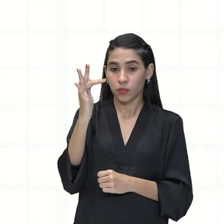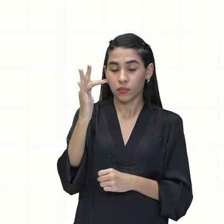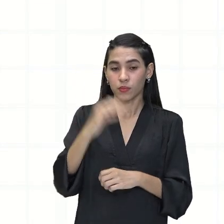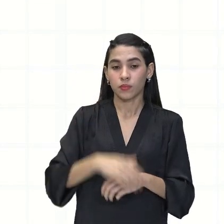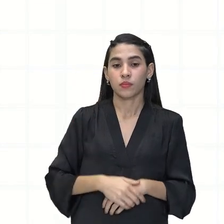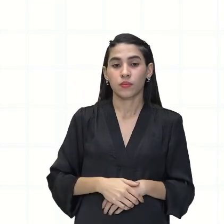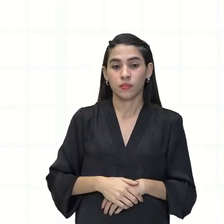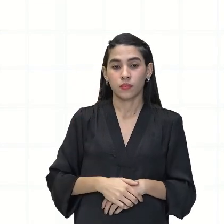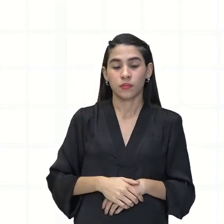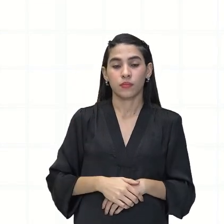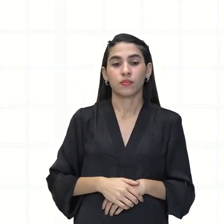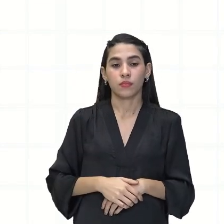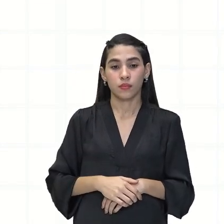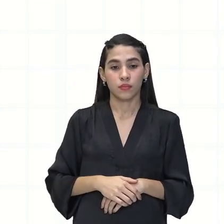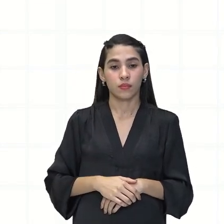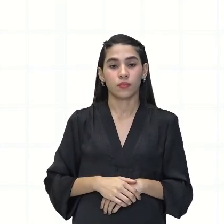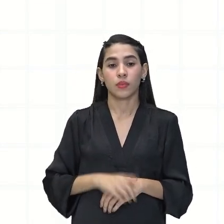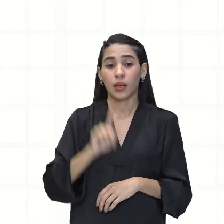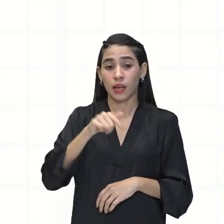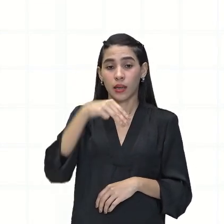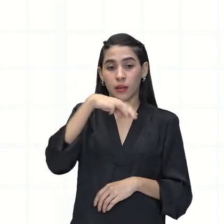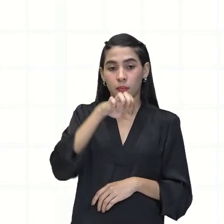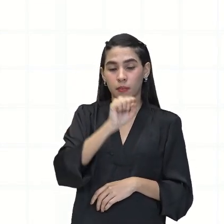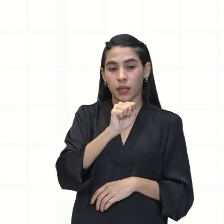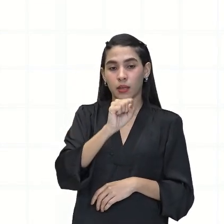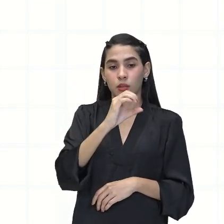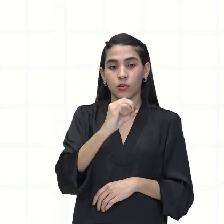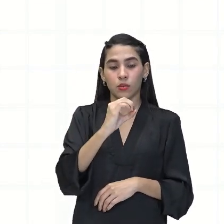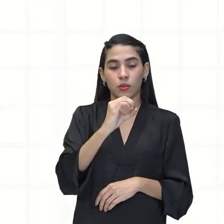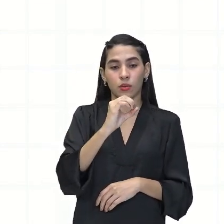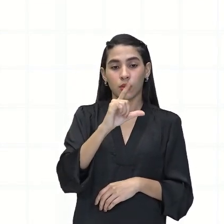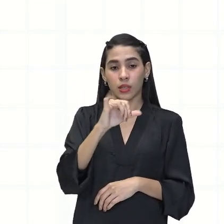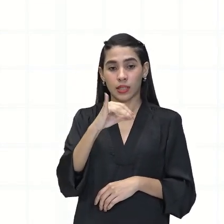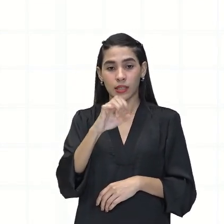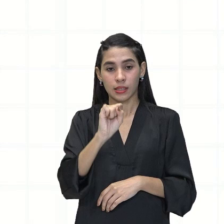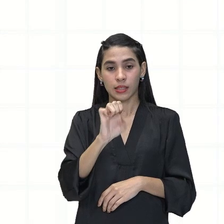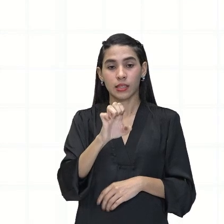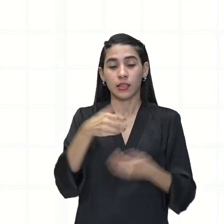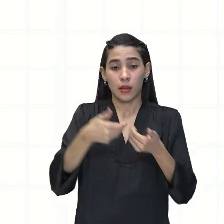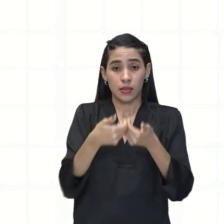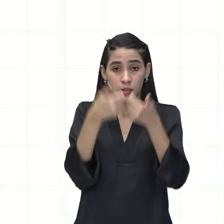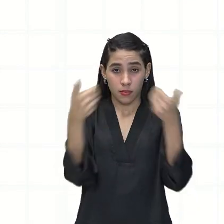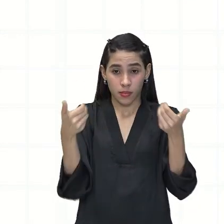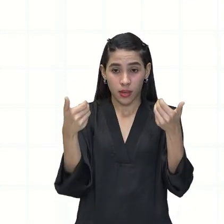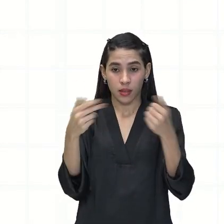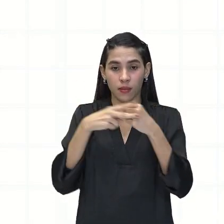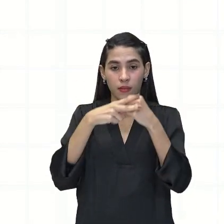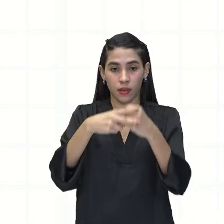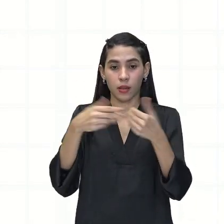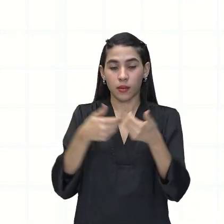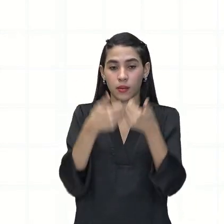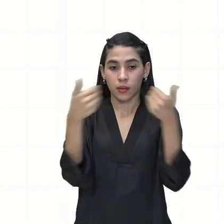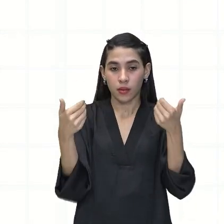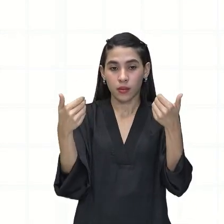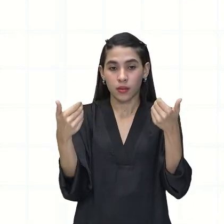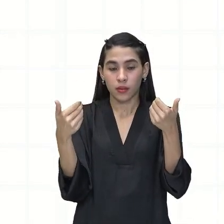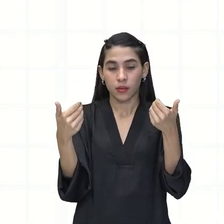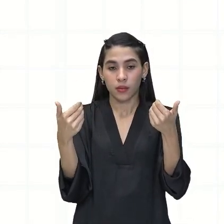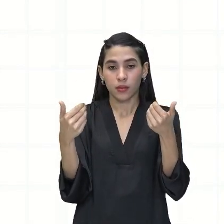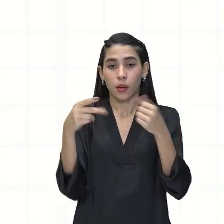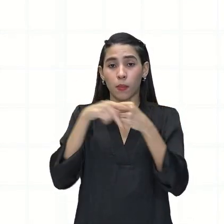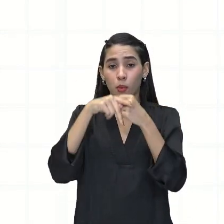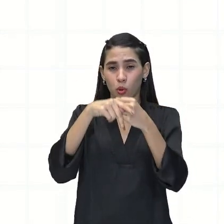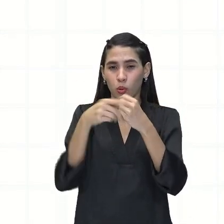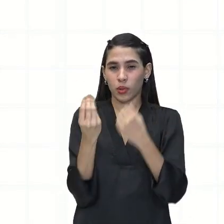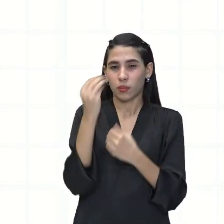pretérito, já era, mamão com açúcar, eu vou lá e corto o verbo, vou colocar o pronome bem no meio. Não foi isso que a